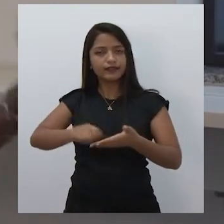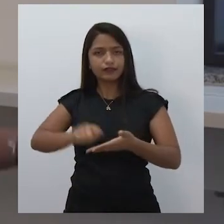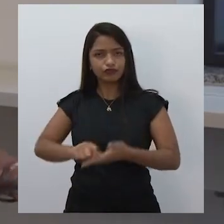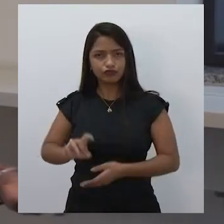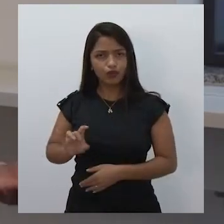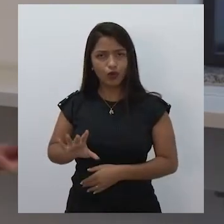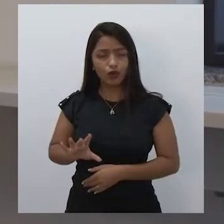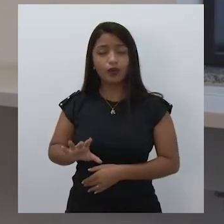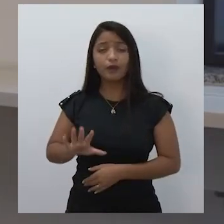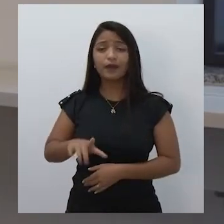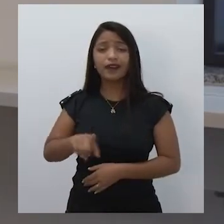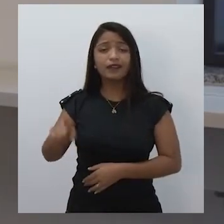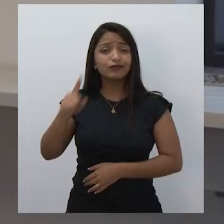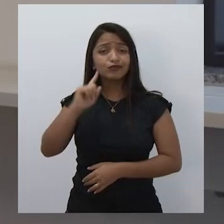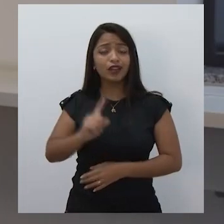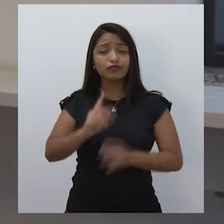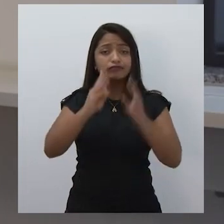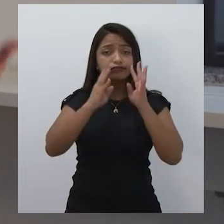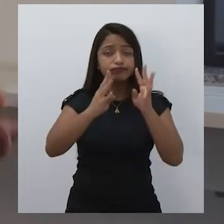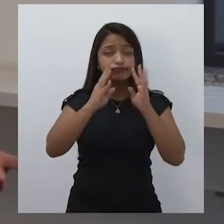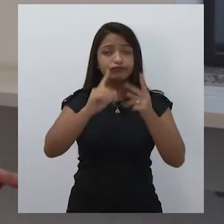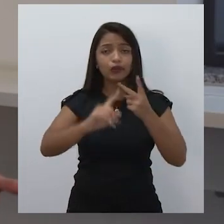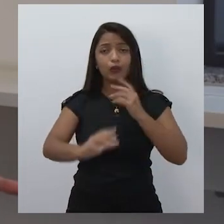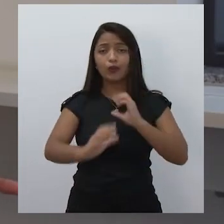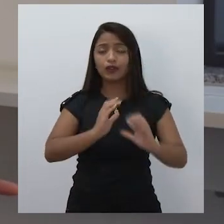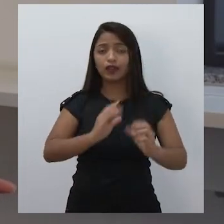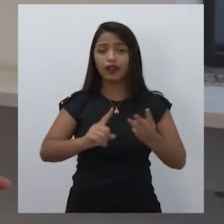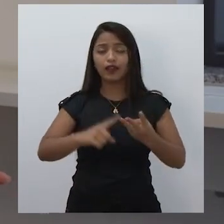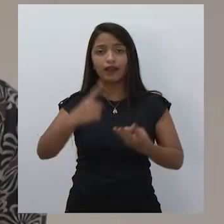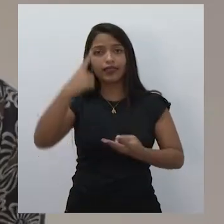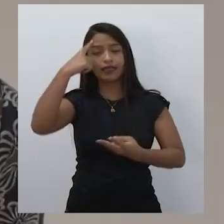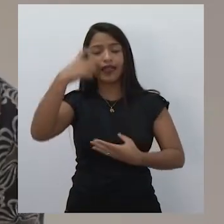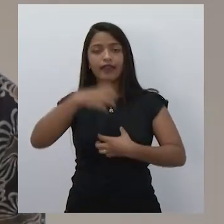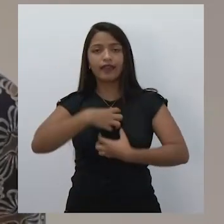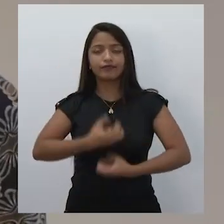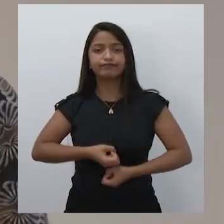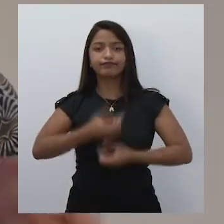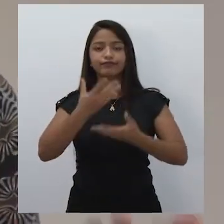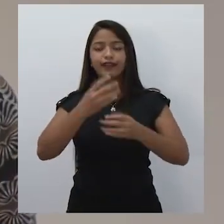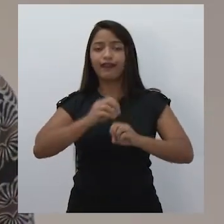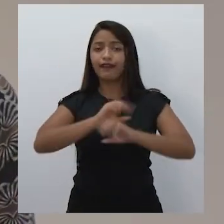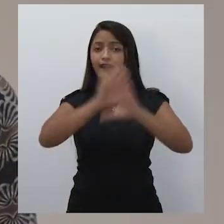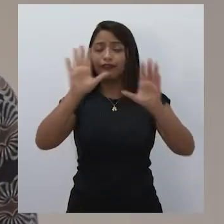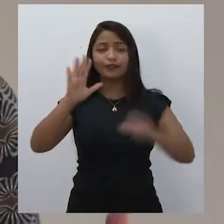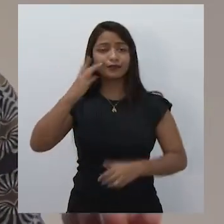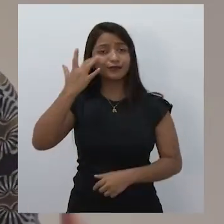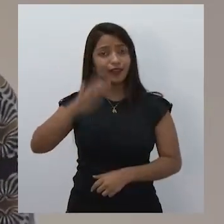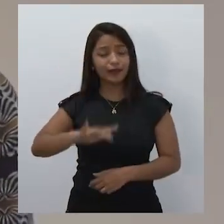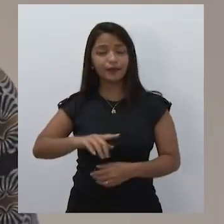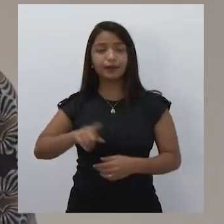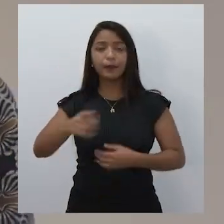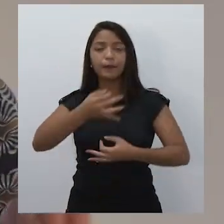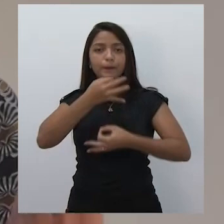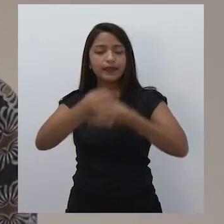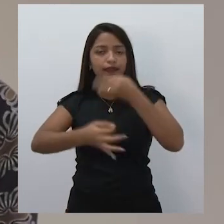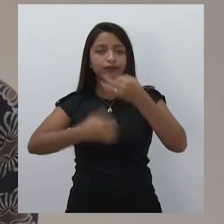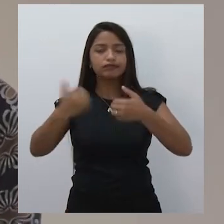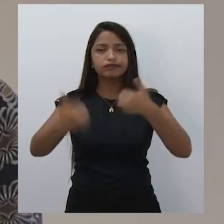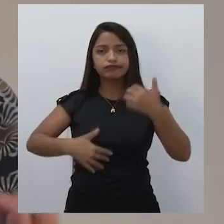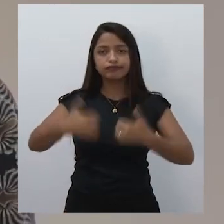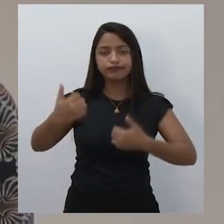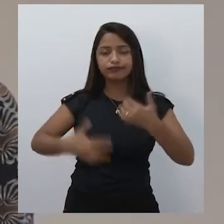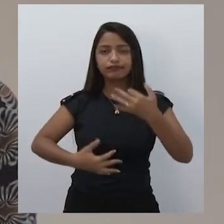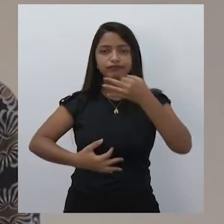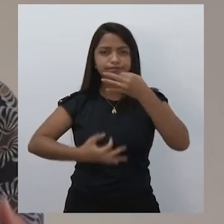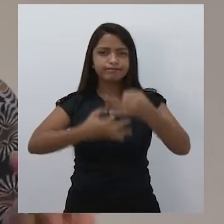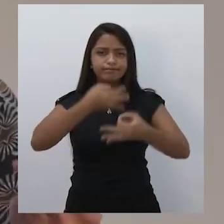sabem escutar, se comunicar, expressar suas ideias com clareza, emitir opiniões com